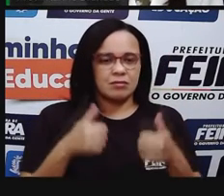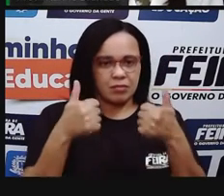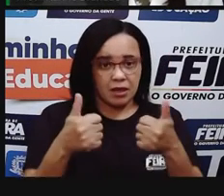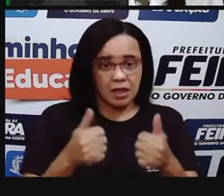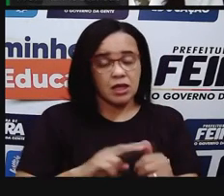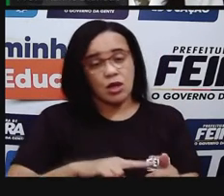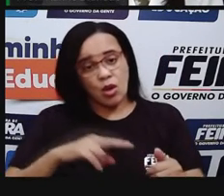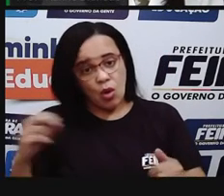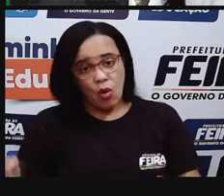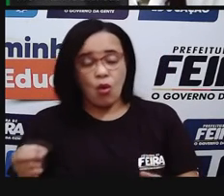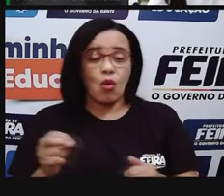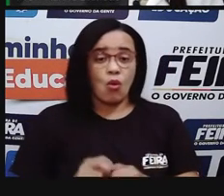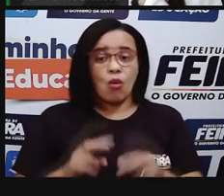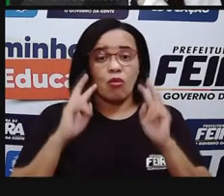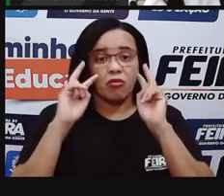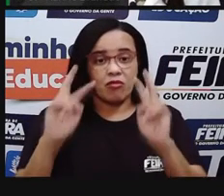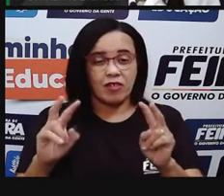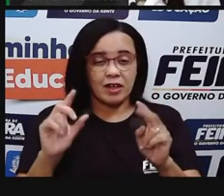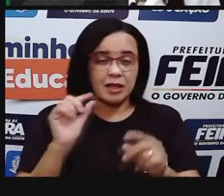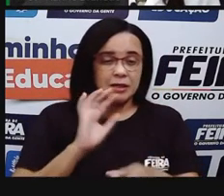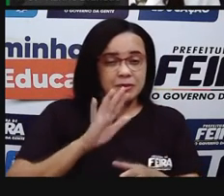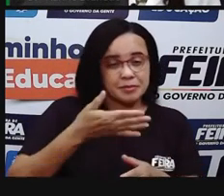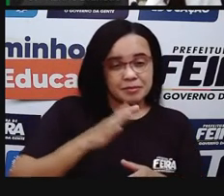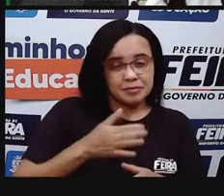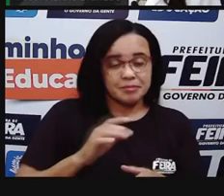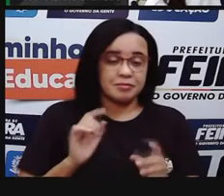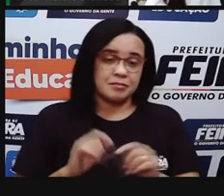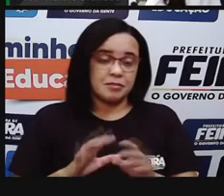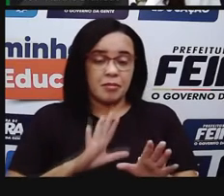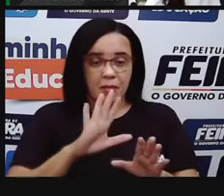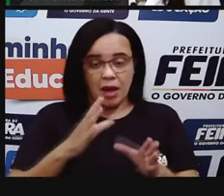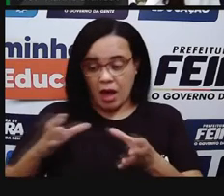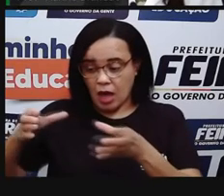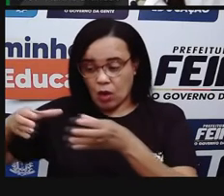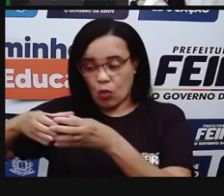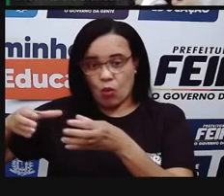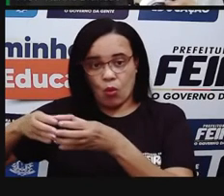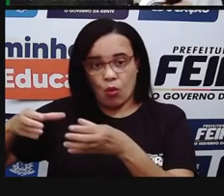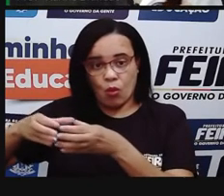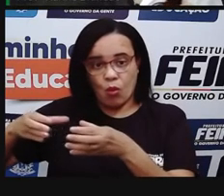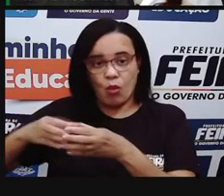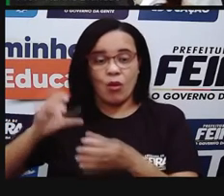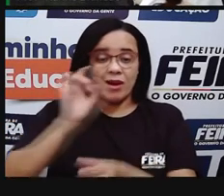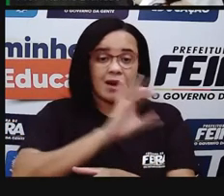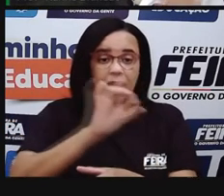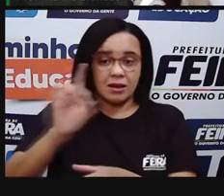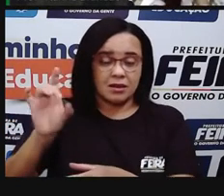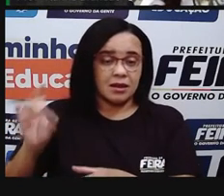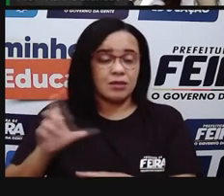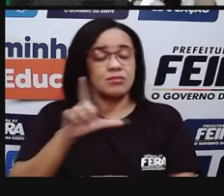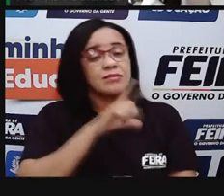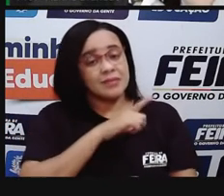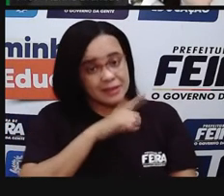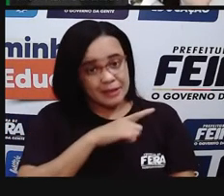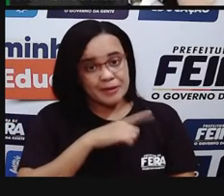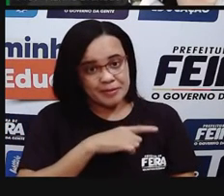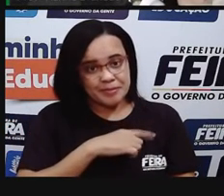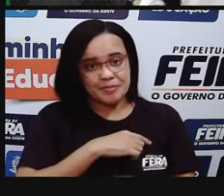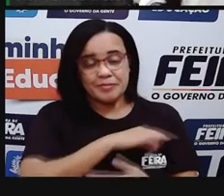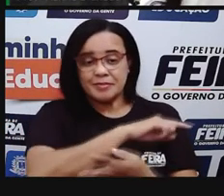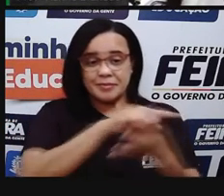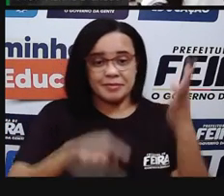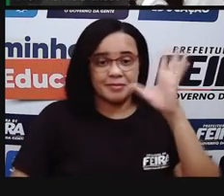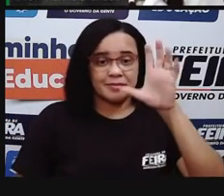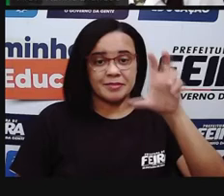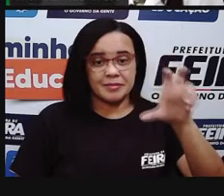as espécies, tá? E aí, então, os reinos nós organizamos em cinco grandes reinos,